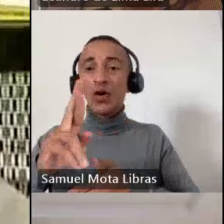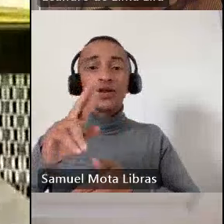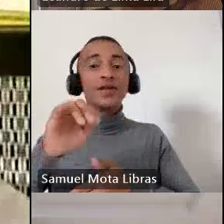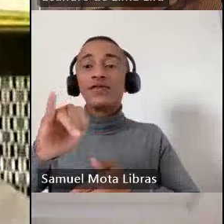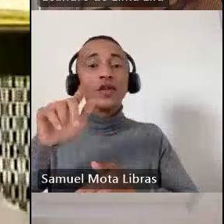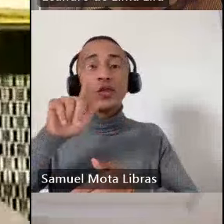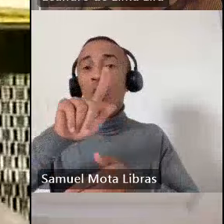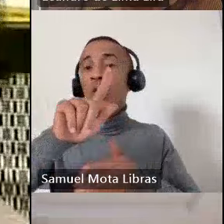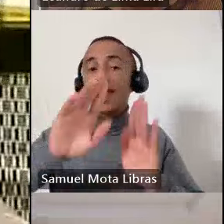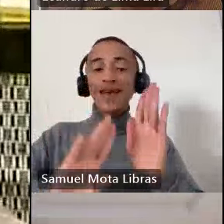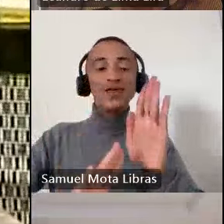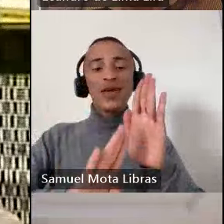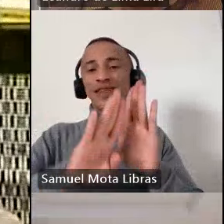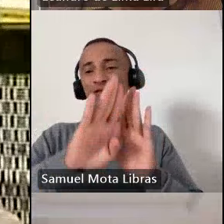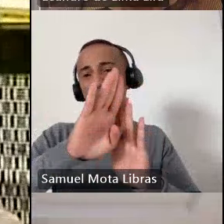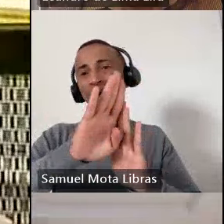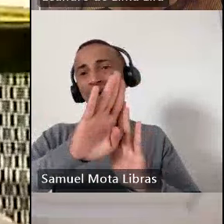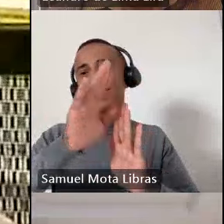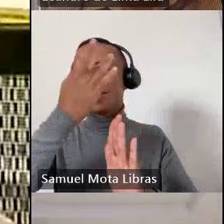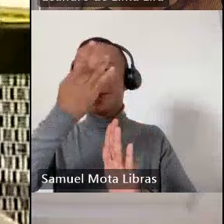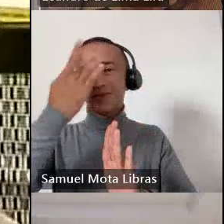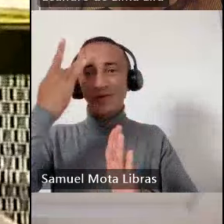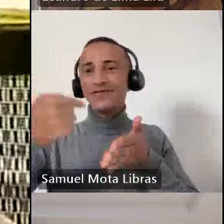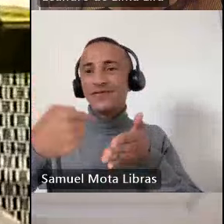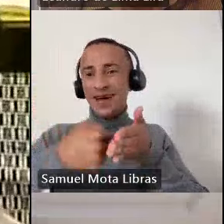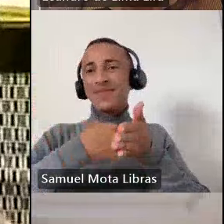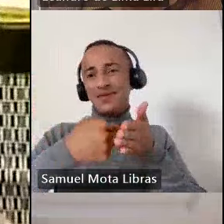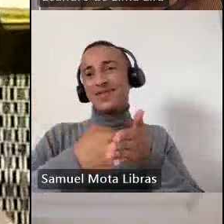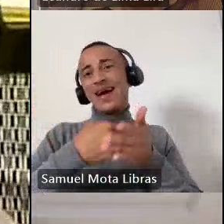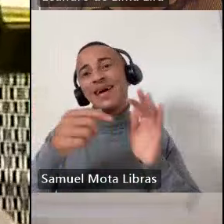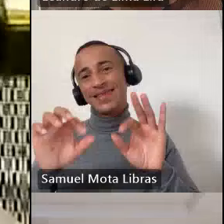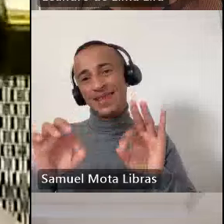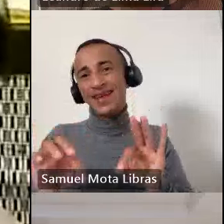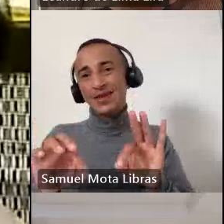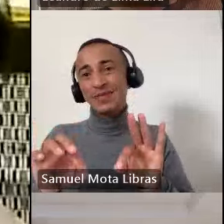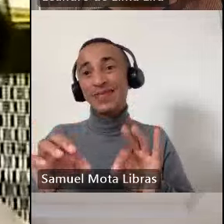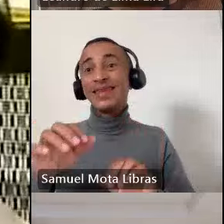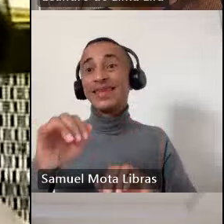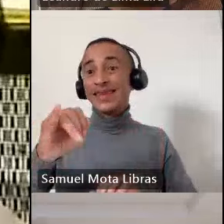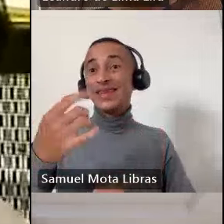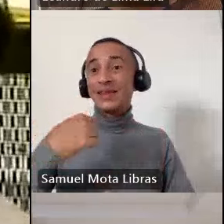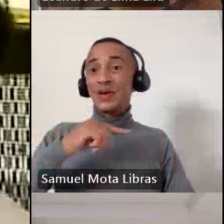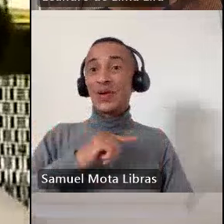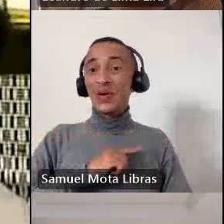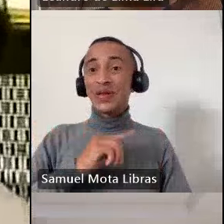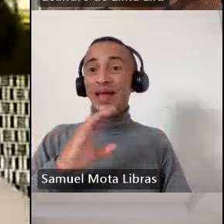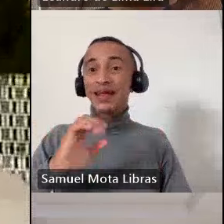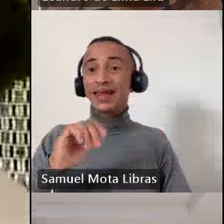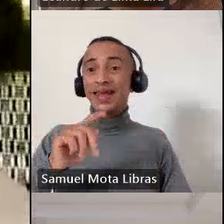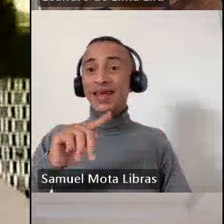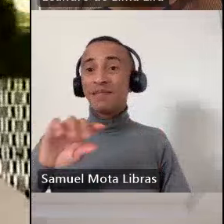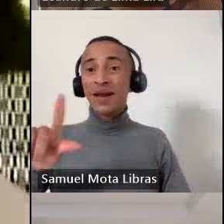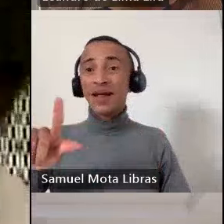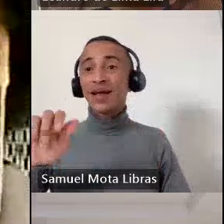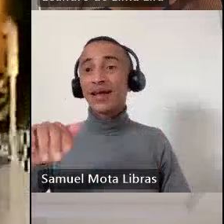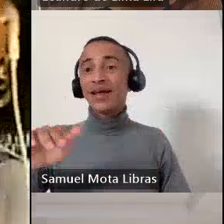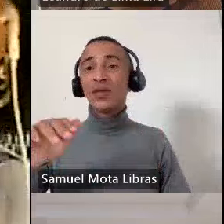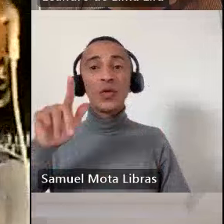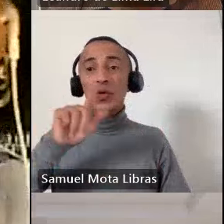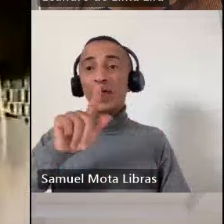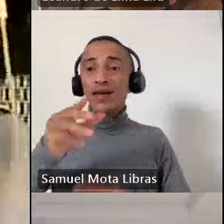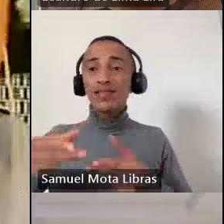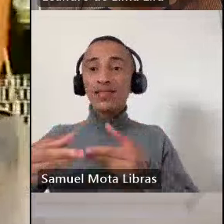questionado isso é natural né se se a gente aqui na cplan se compromete a entregar alguma coisa e não entrega o Gustavo vai